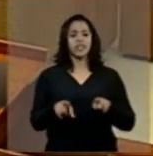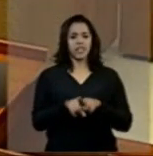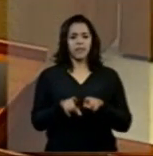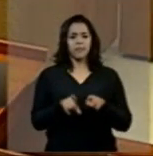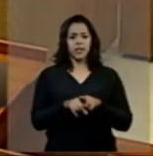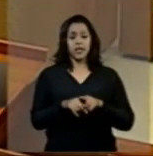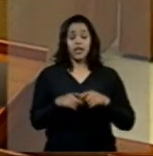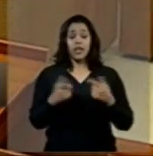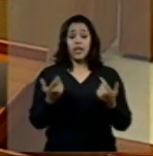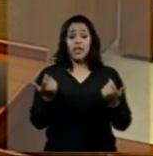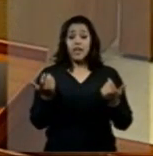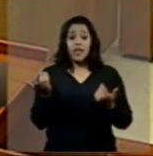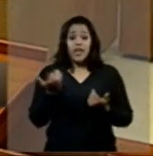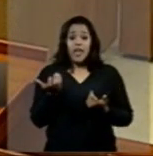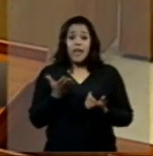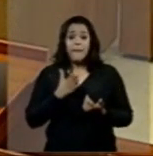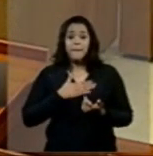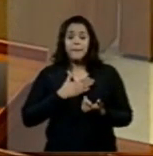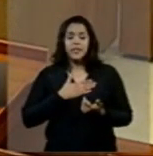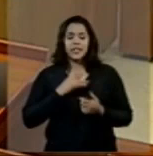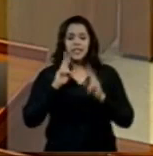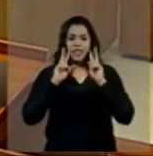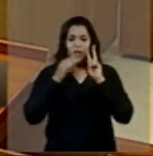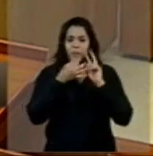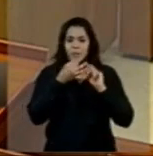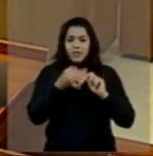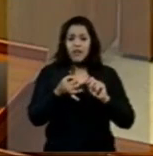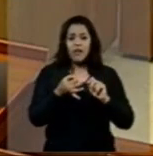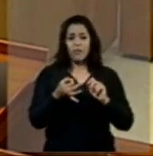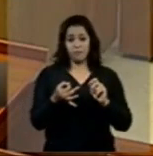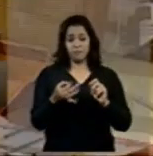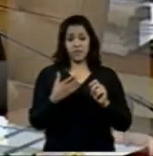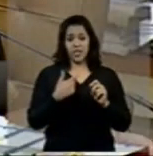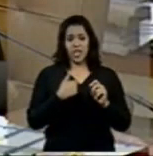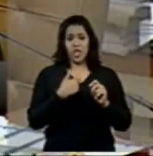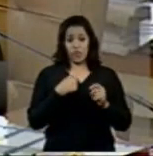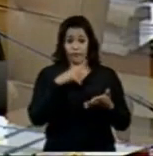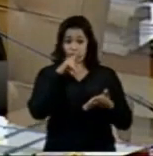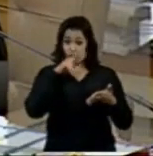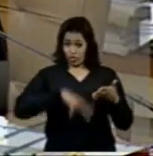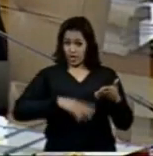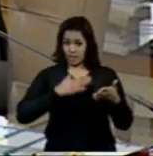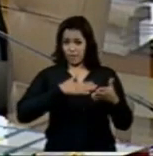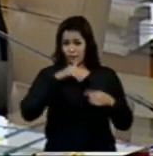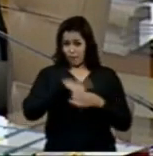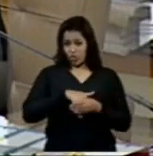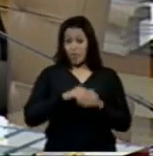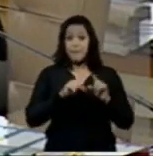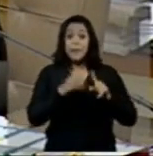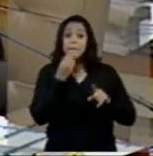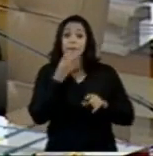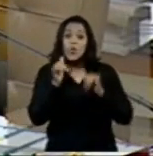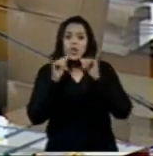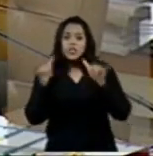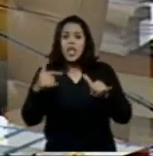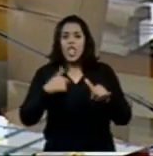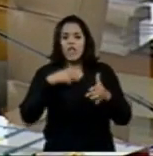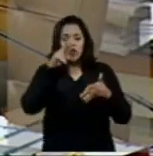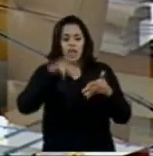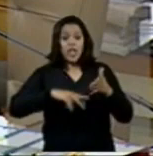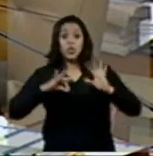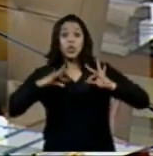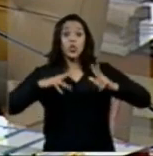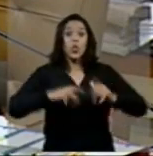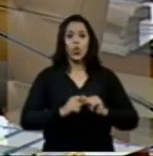uma resposta da minha visão. E, por isso, eu vou ler o voto. Mas aí vem a notícia boa, eu não vou ler todo o